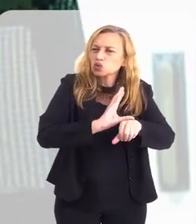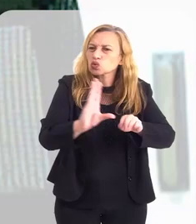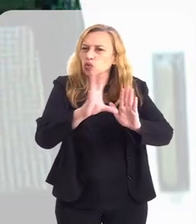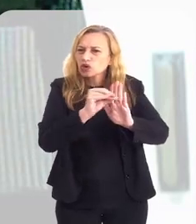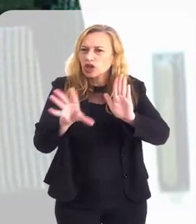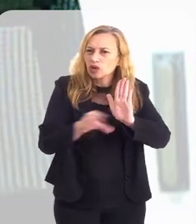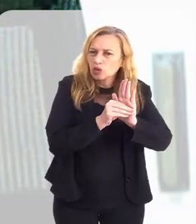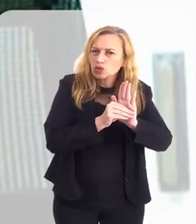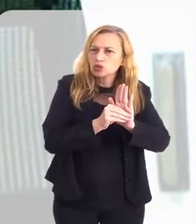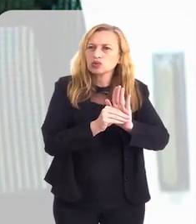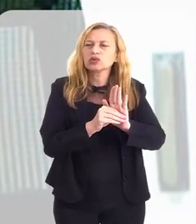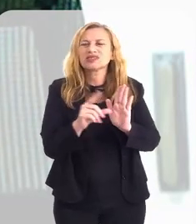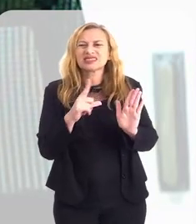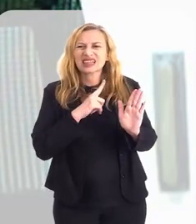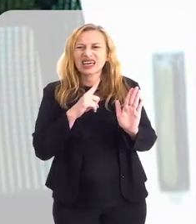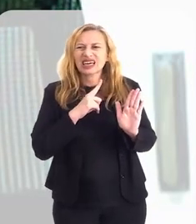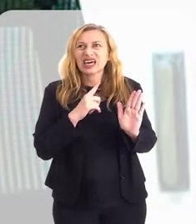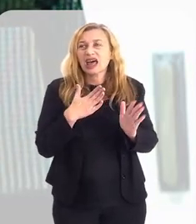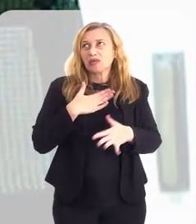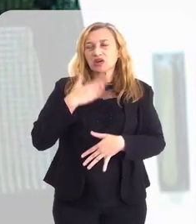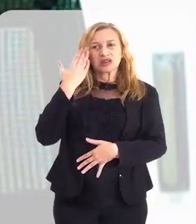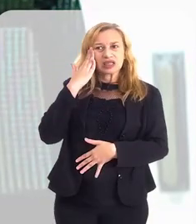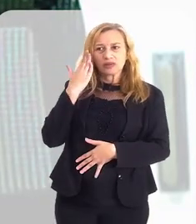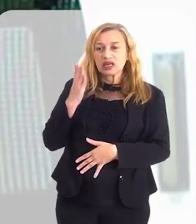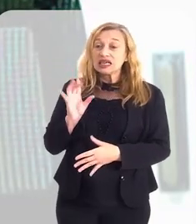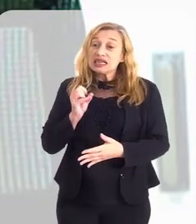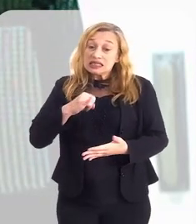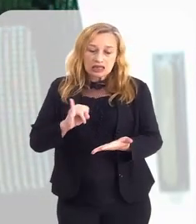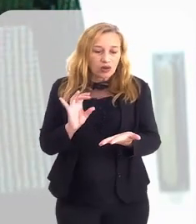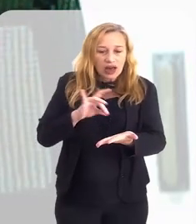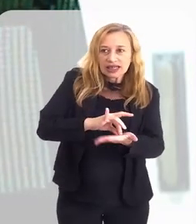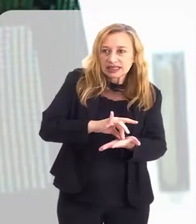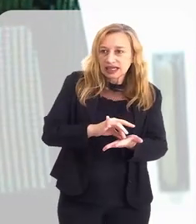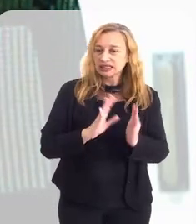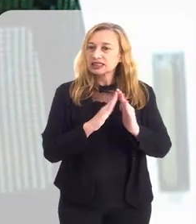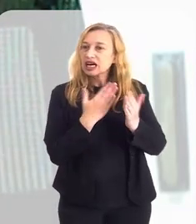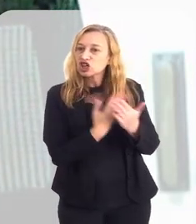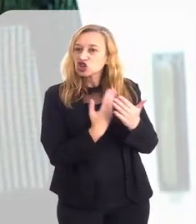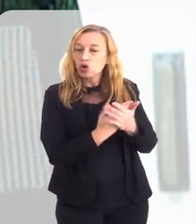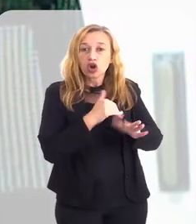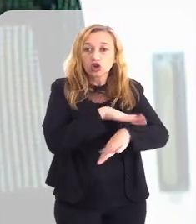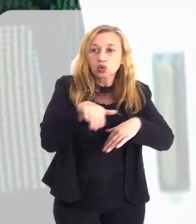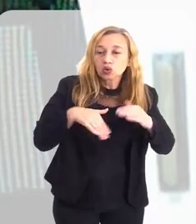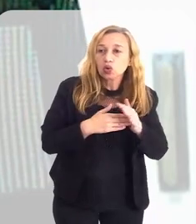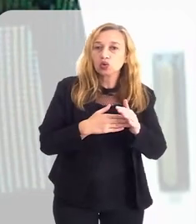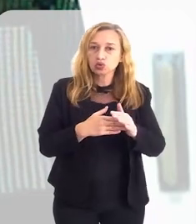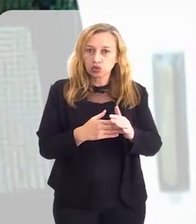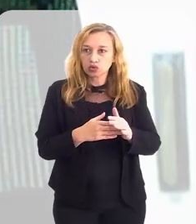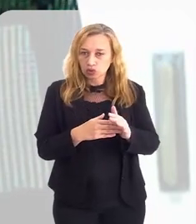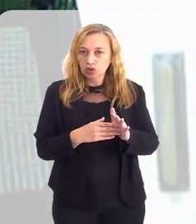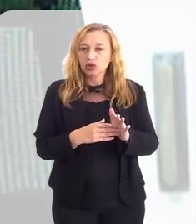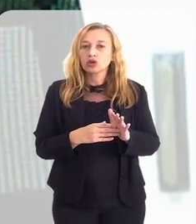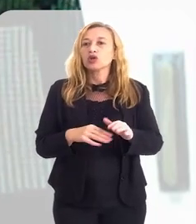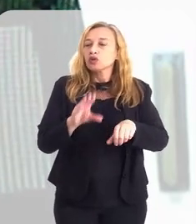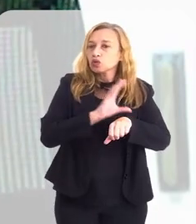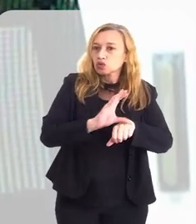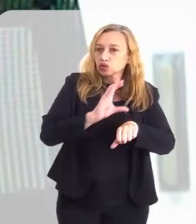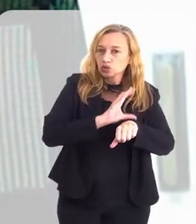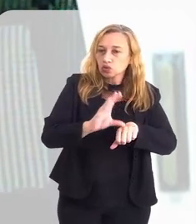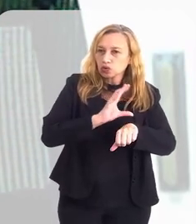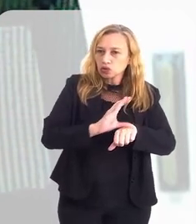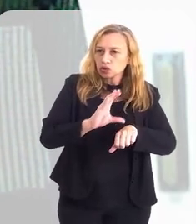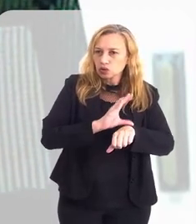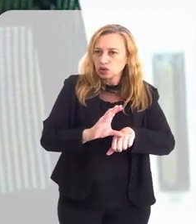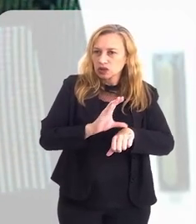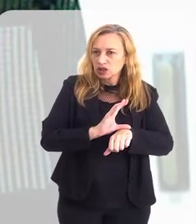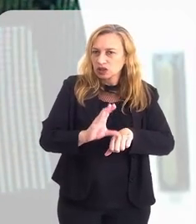têm conteúdos da área de educação especial. Para mim, no meu entendimento, se é uma realidade da escola, todos os cursos de licenciatura têm que estudar processo